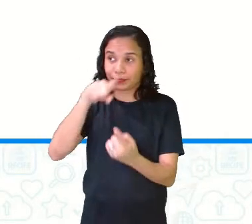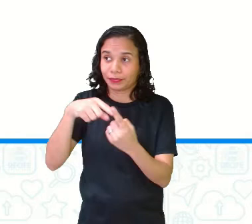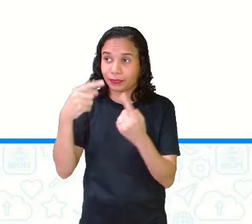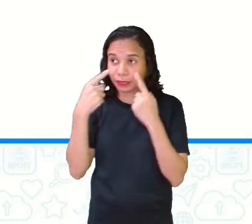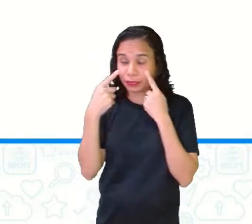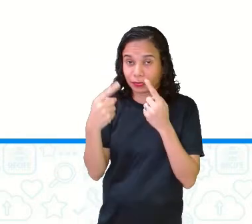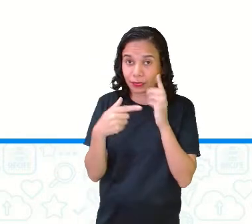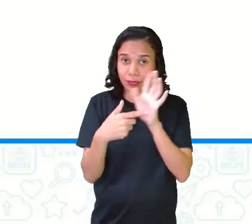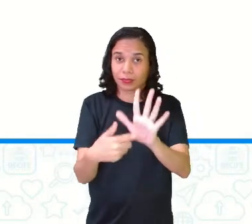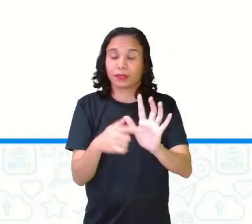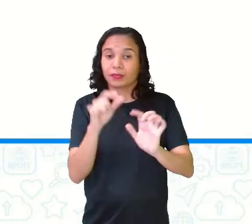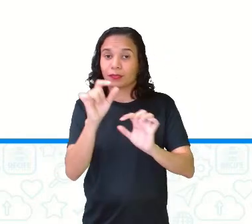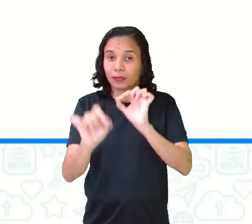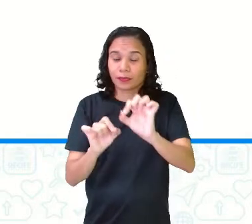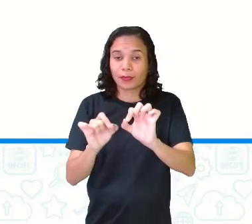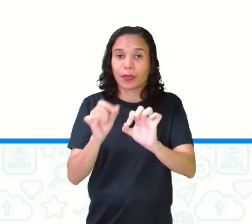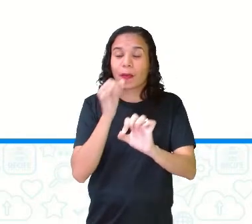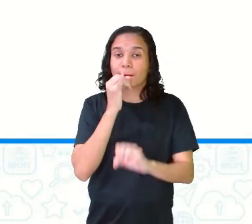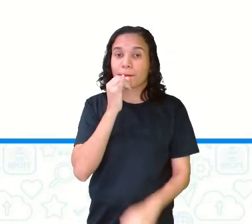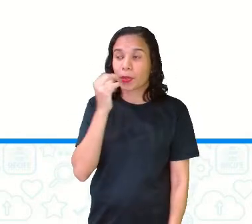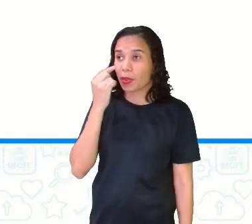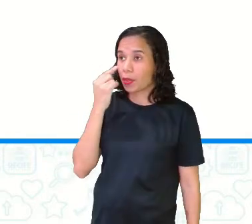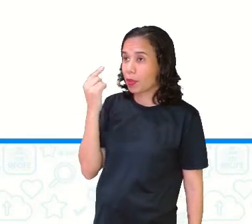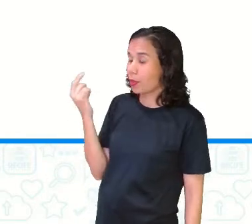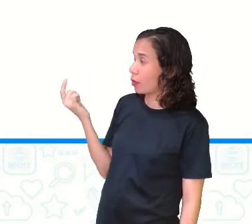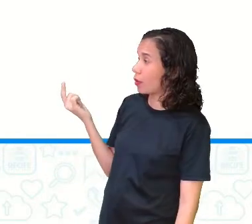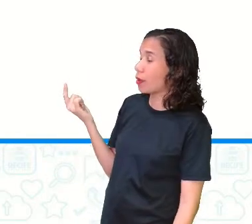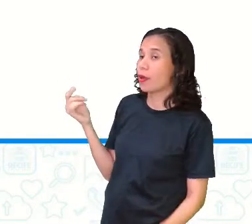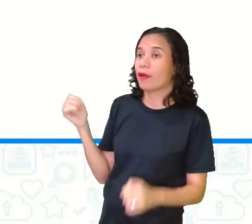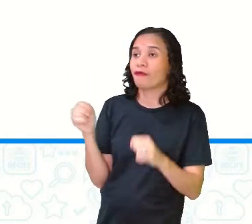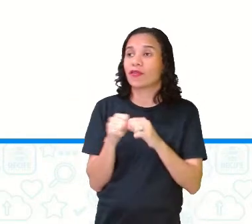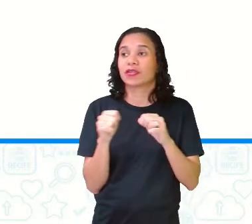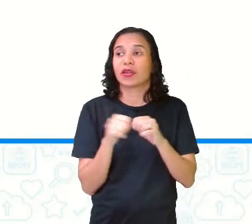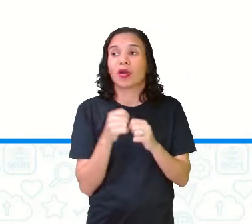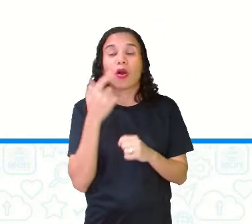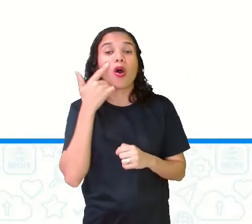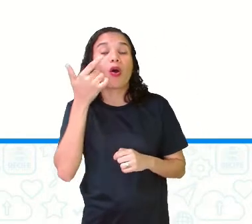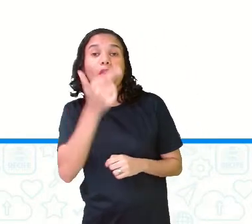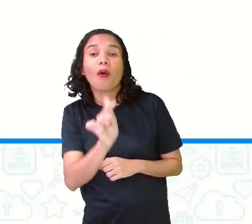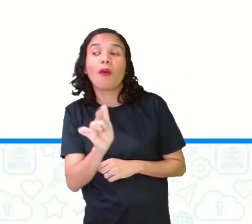mostrar aqui para vocês que, no caso do perímetro, eu vou fazer até de novo.